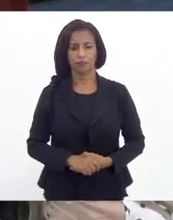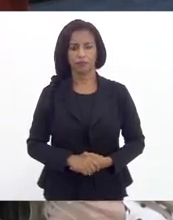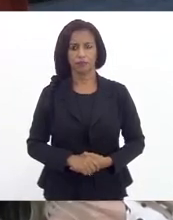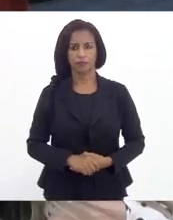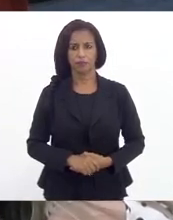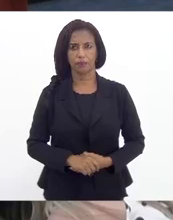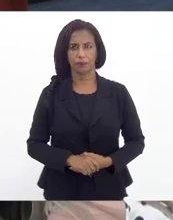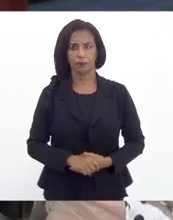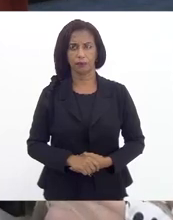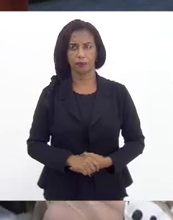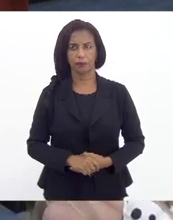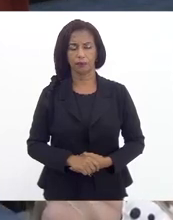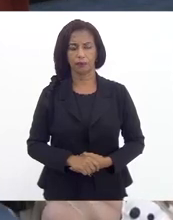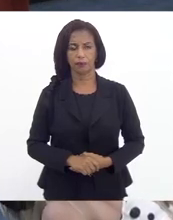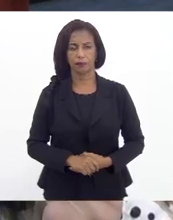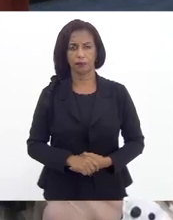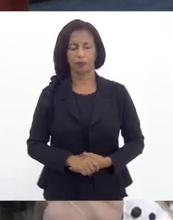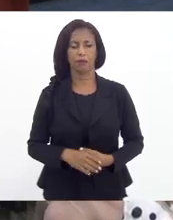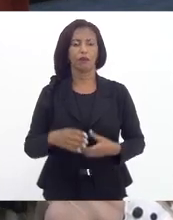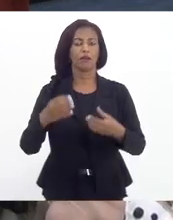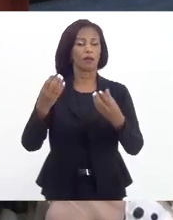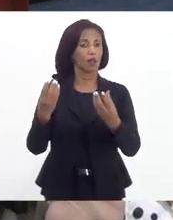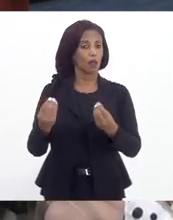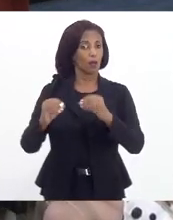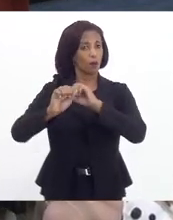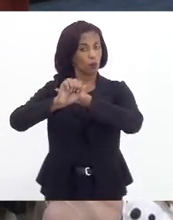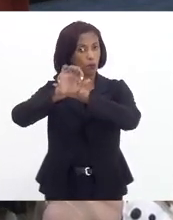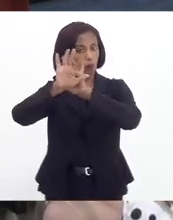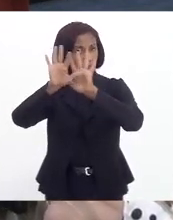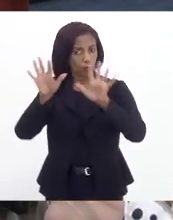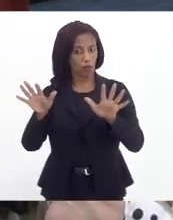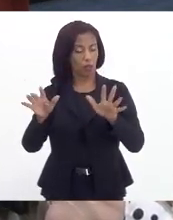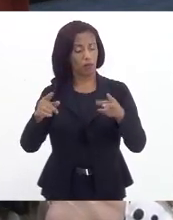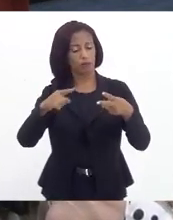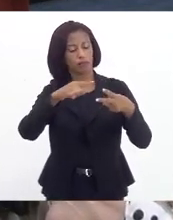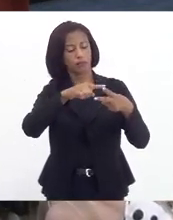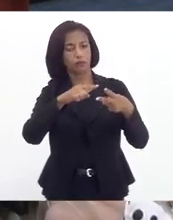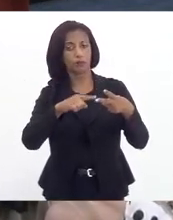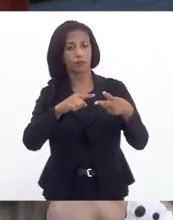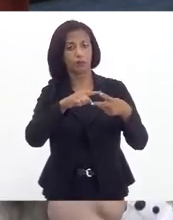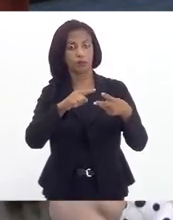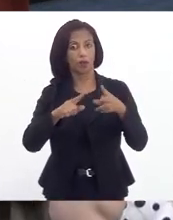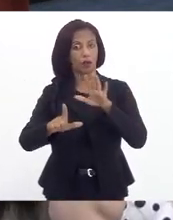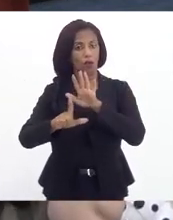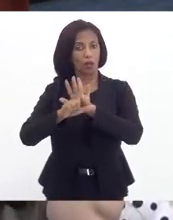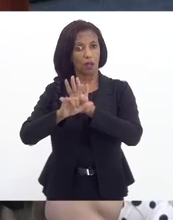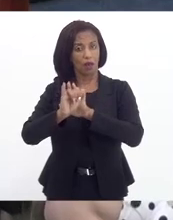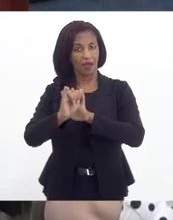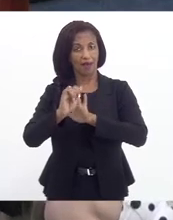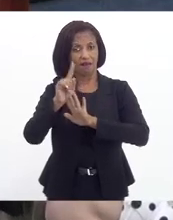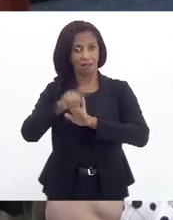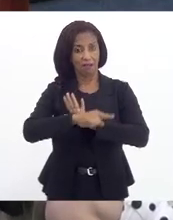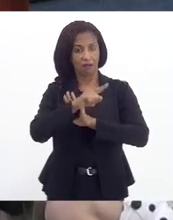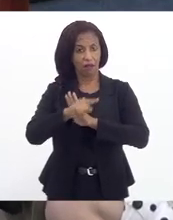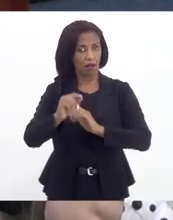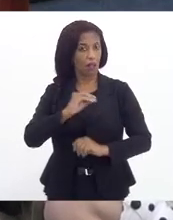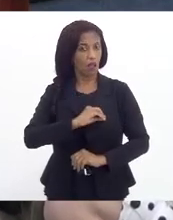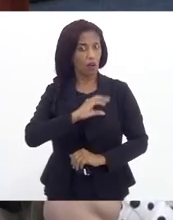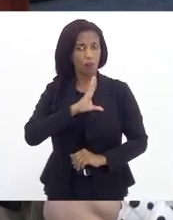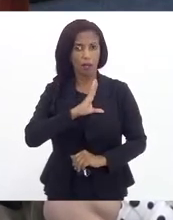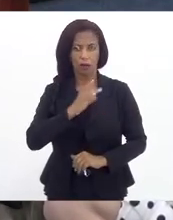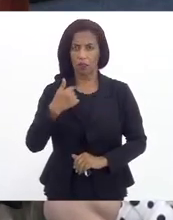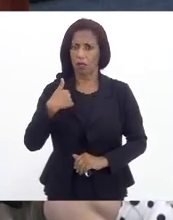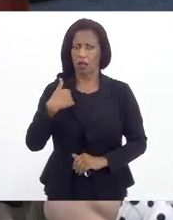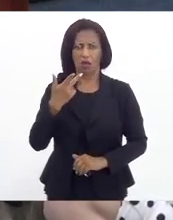Muito claro, deputado Renato, as duas leis vedam aumento para o servidor. Então, nós não vamos